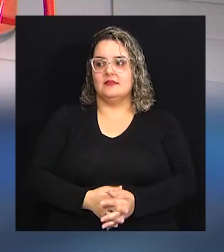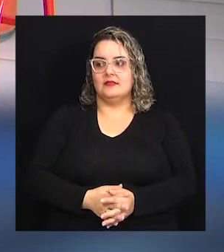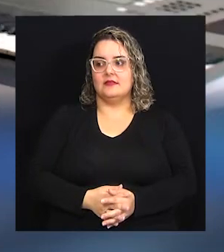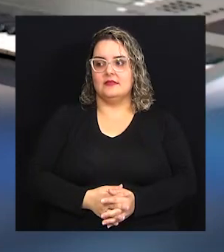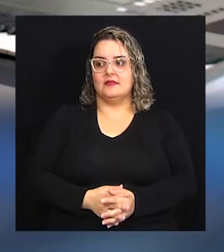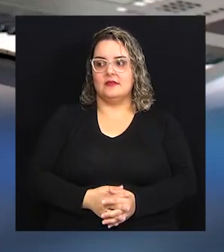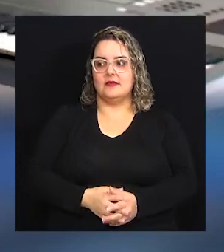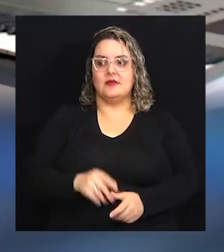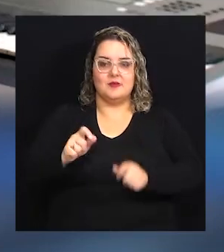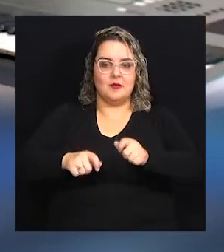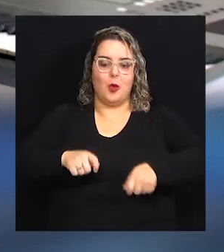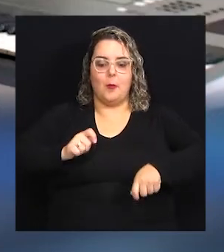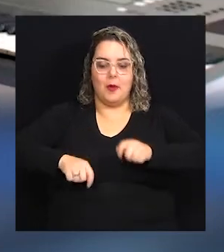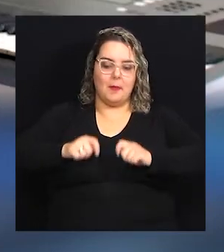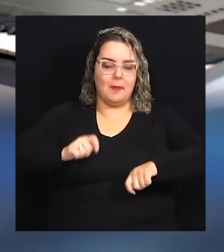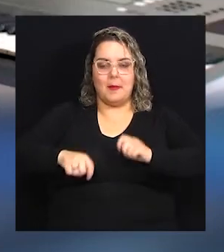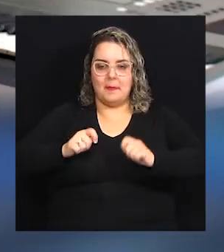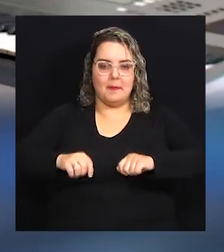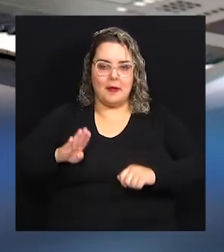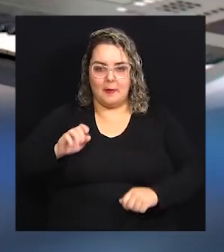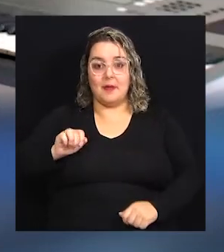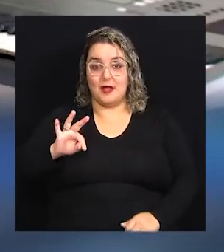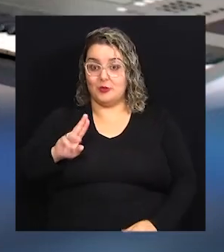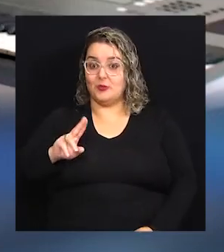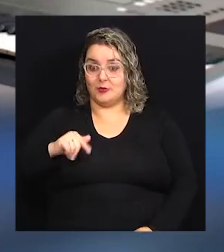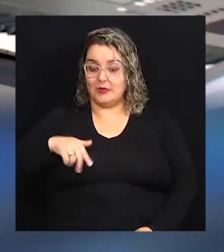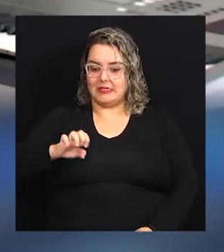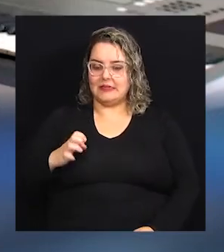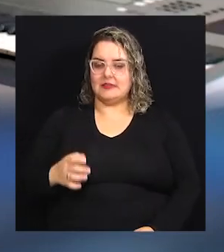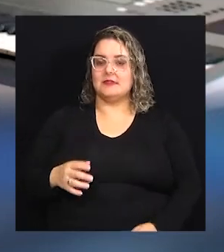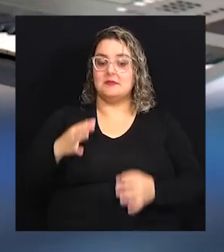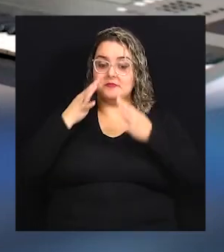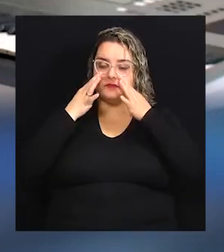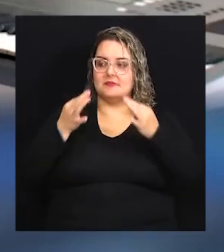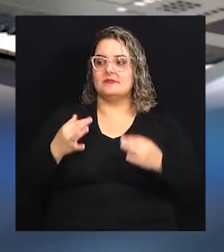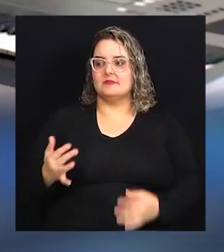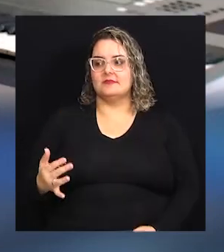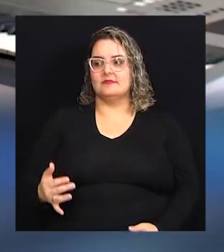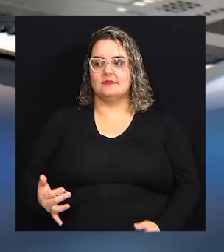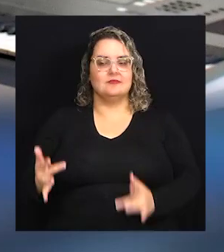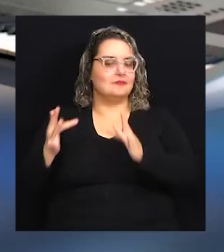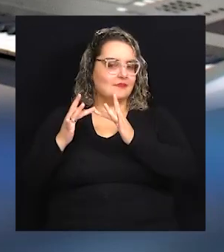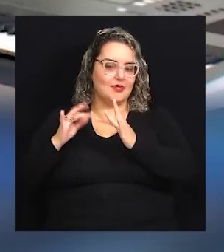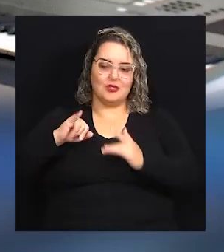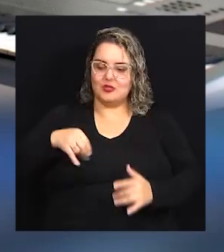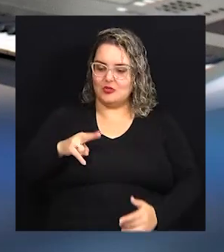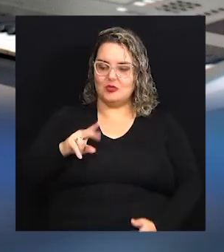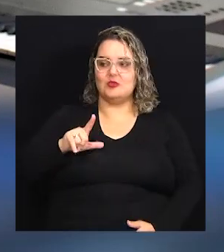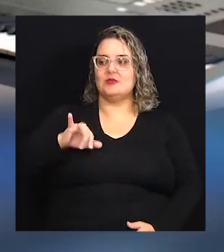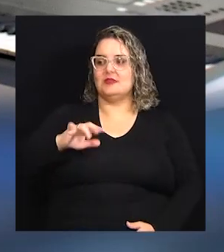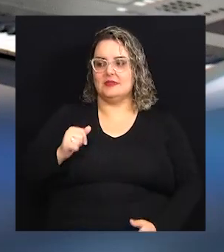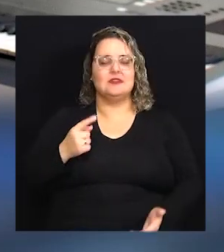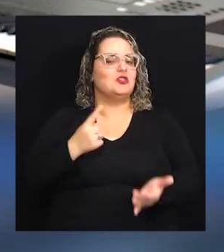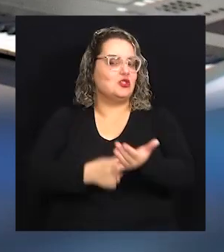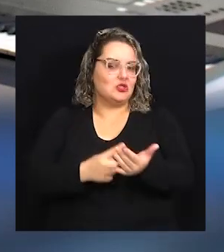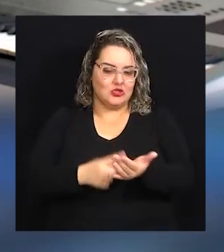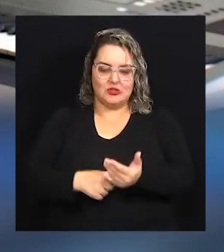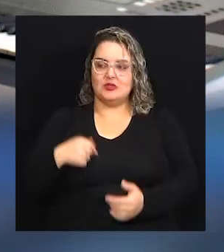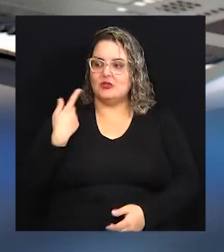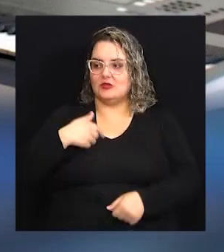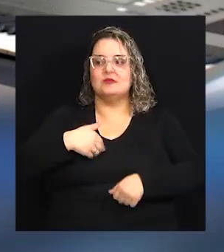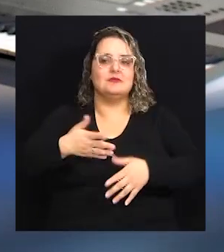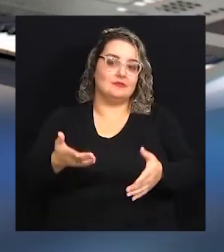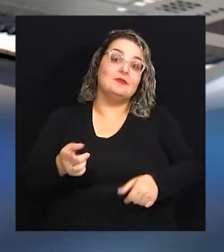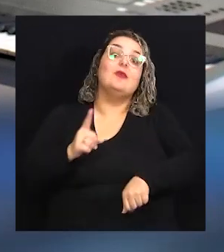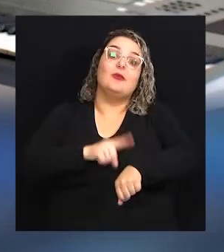gente tá fazendo muito com o pessoal do Batuque, né? Chama bastante atenção e é só entrar em contato com a Juliana, a gente tá agendando, a gente